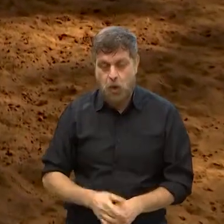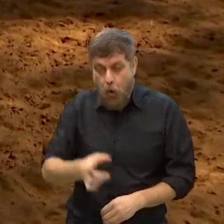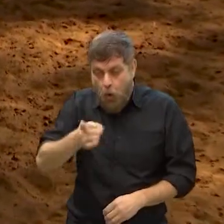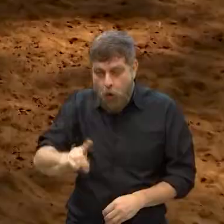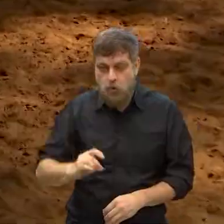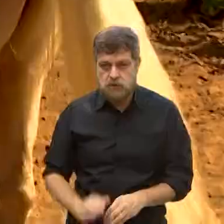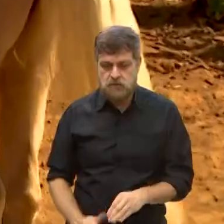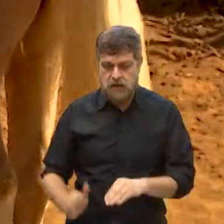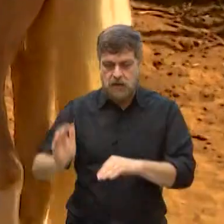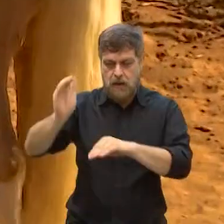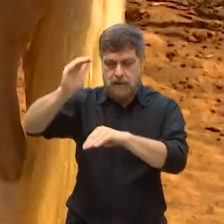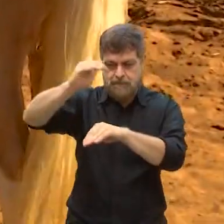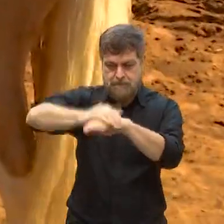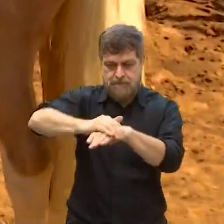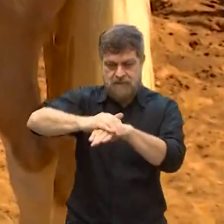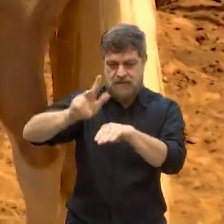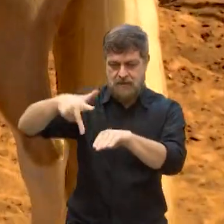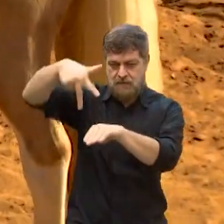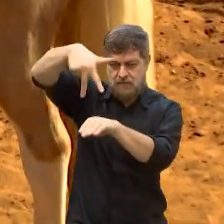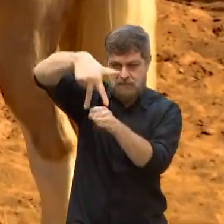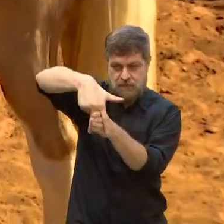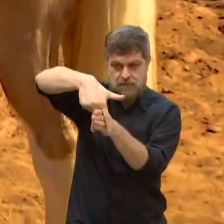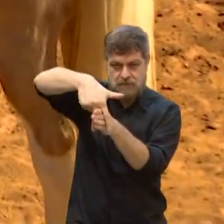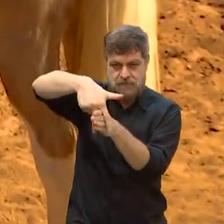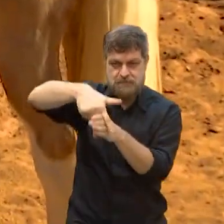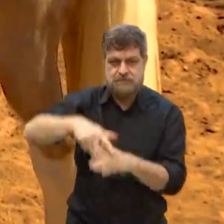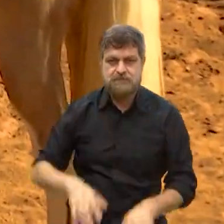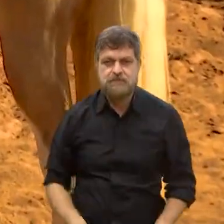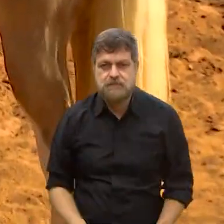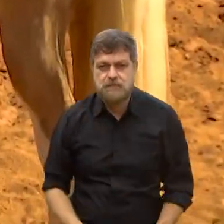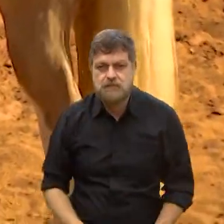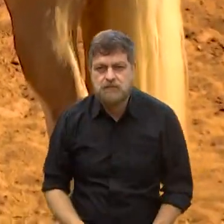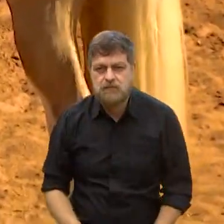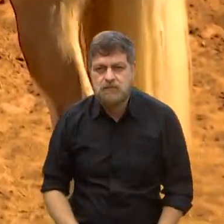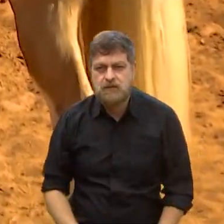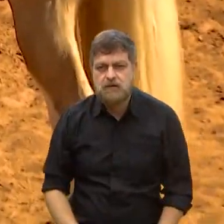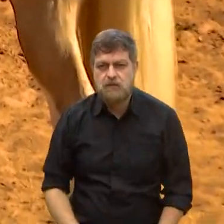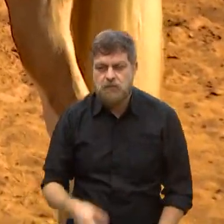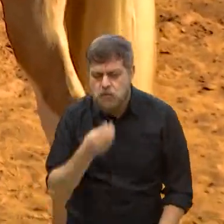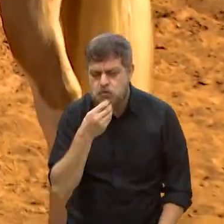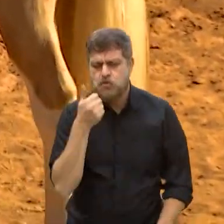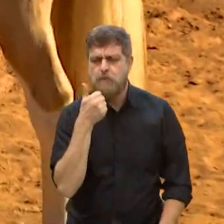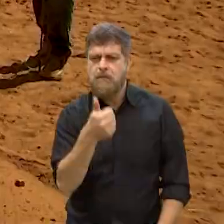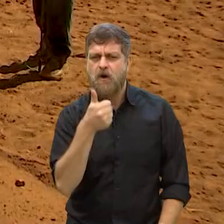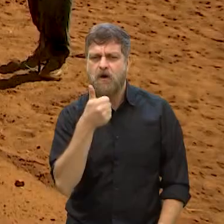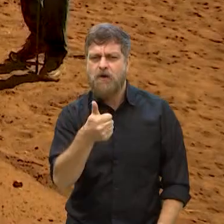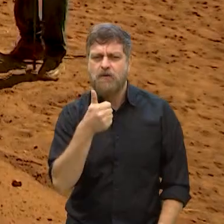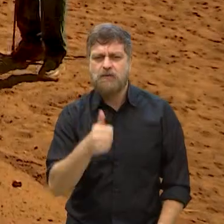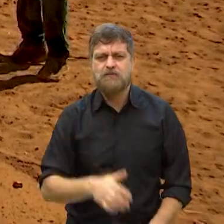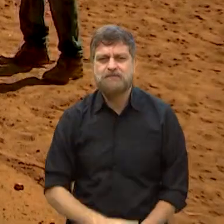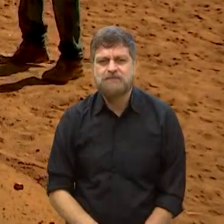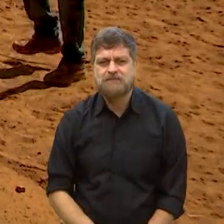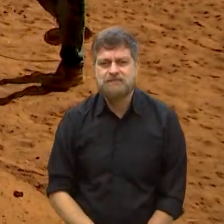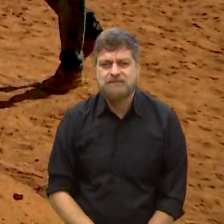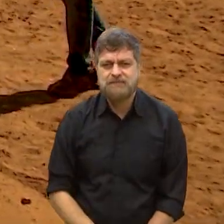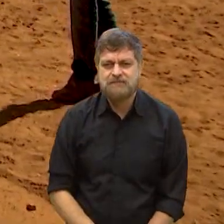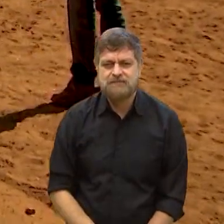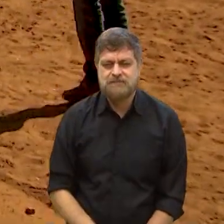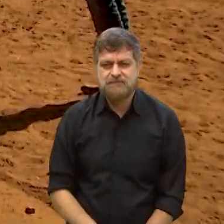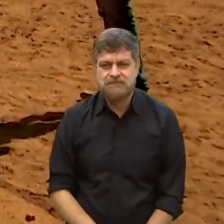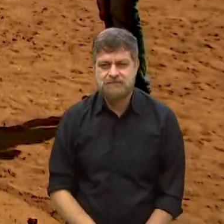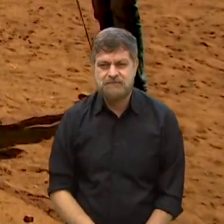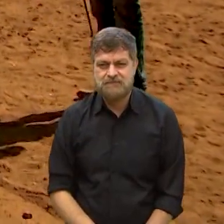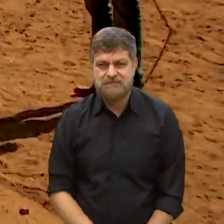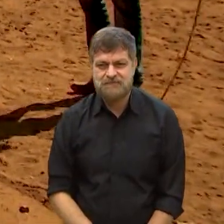do toque. A sela é um dos últimos acessórios utilizados na lida com o cavalo. Muito